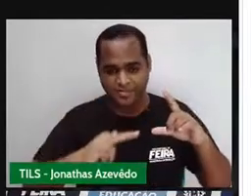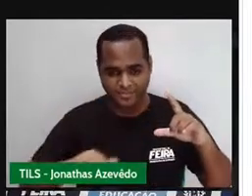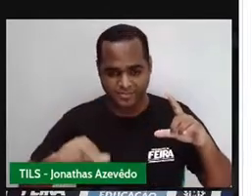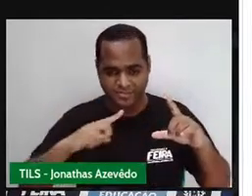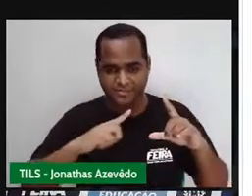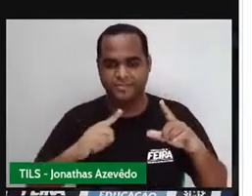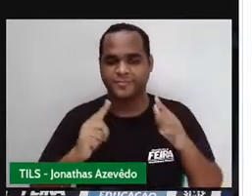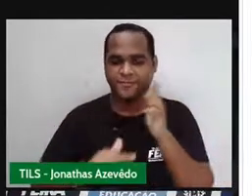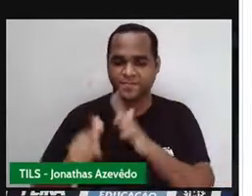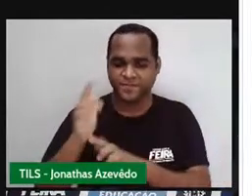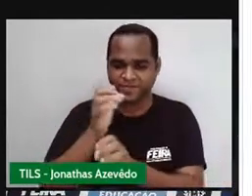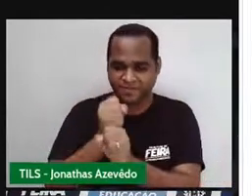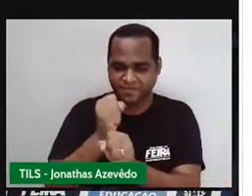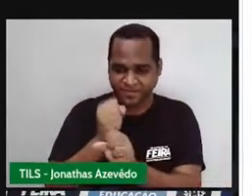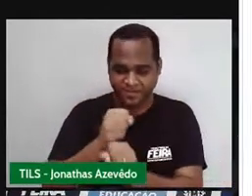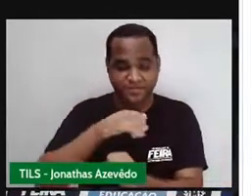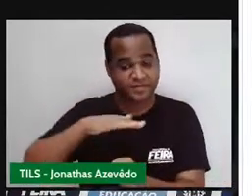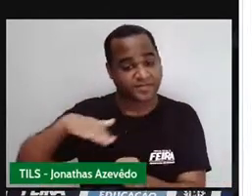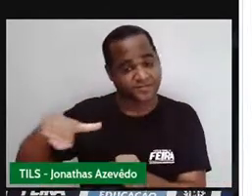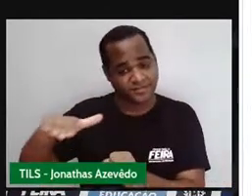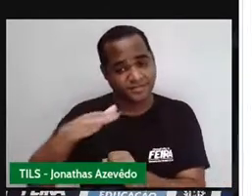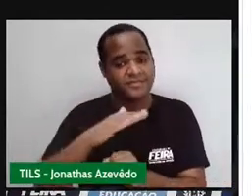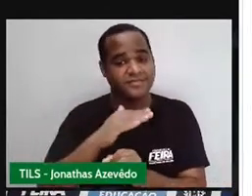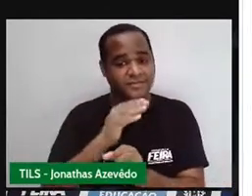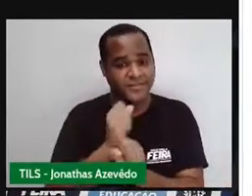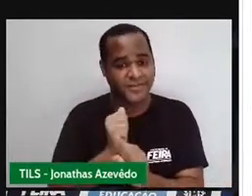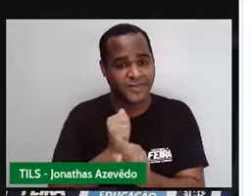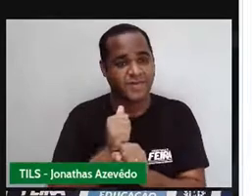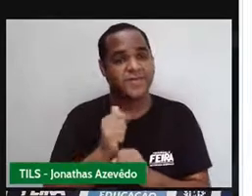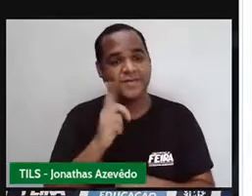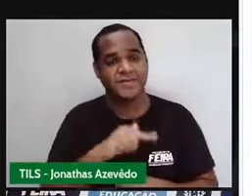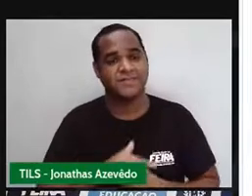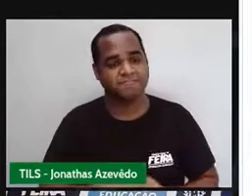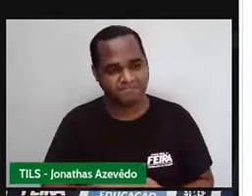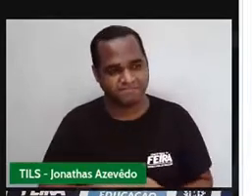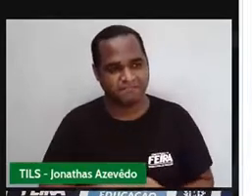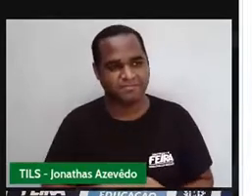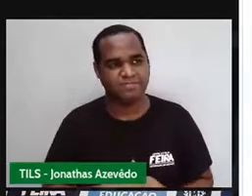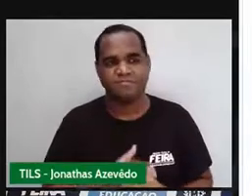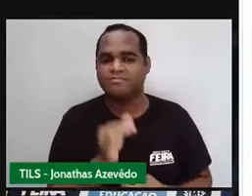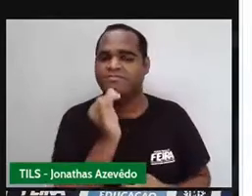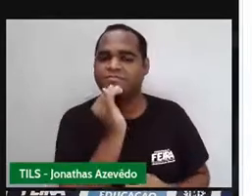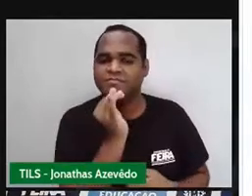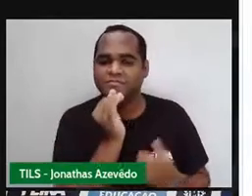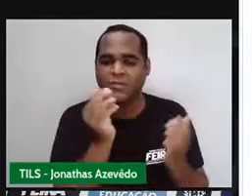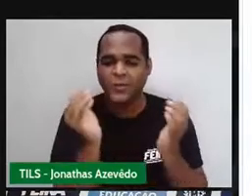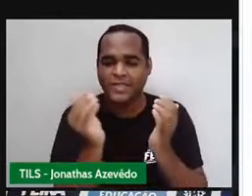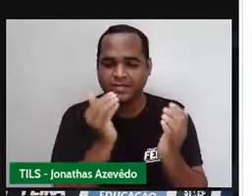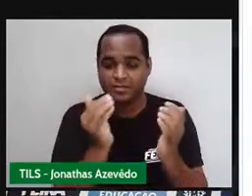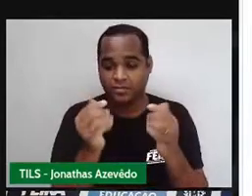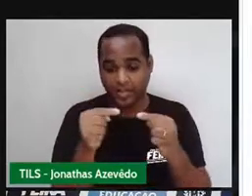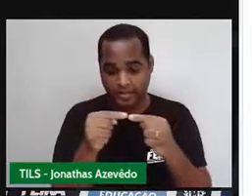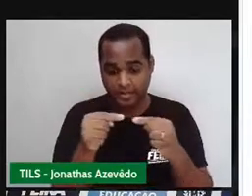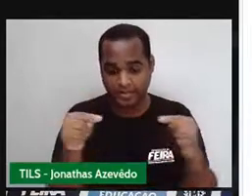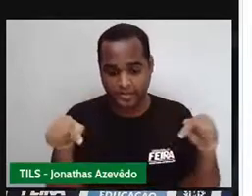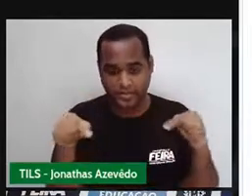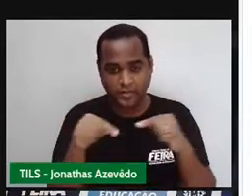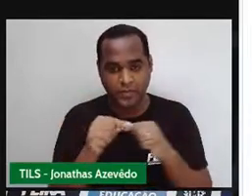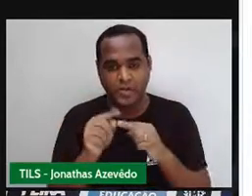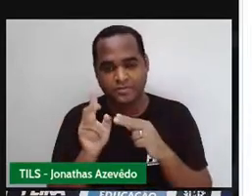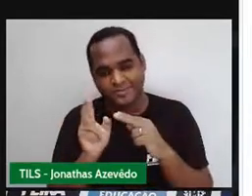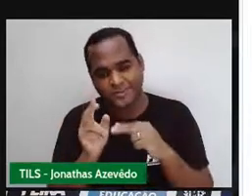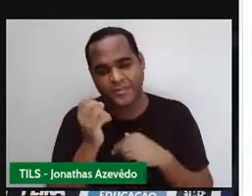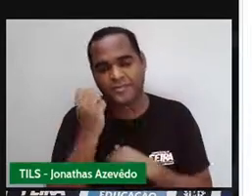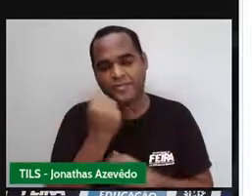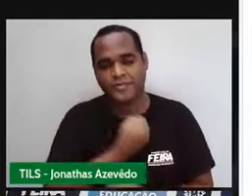gente consegue calcular a área Como assim professor por exemplo o quarto um é um